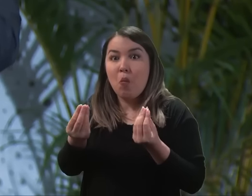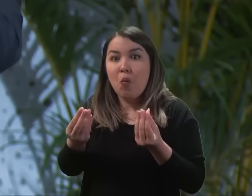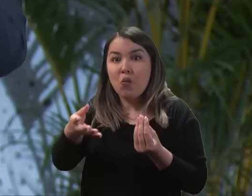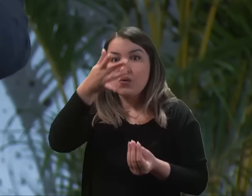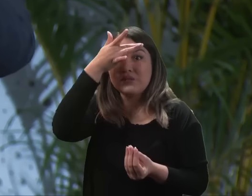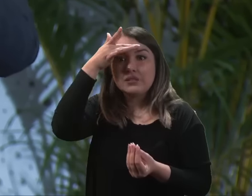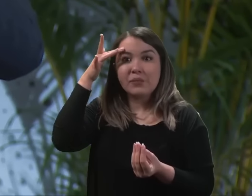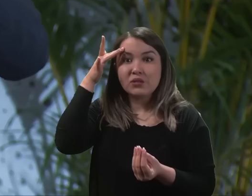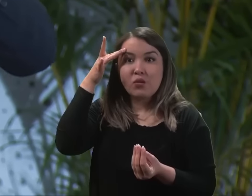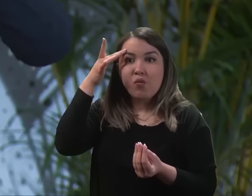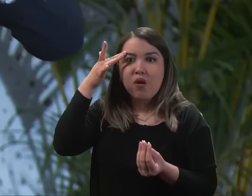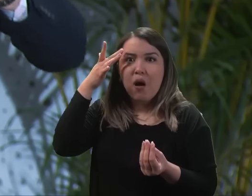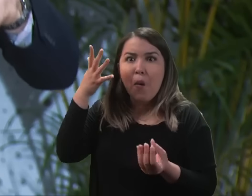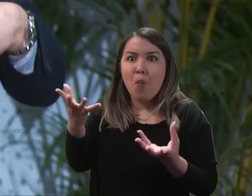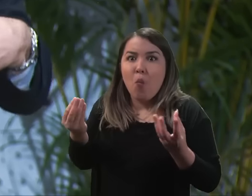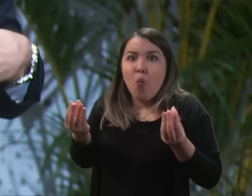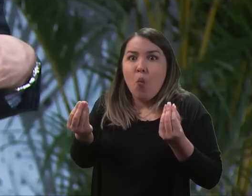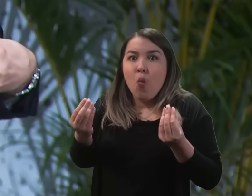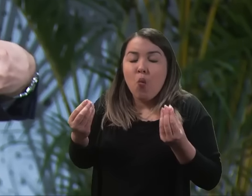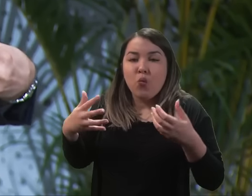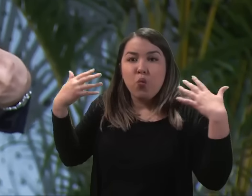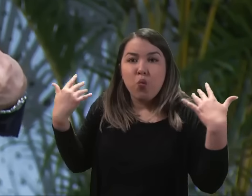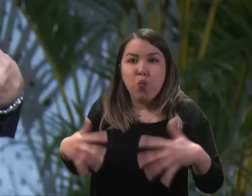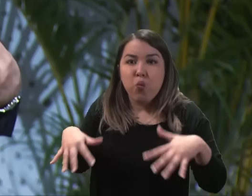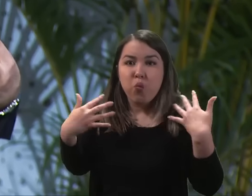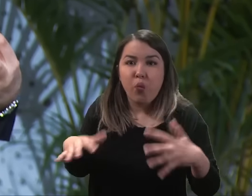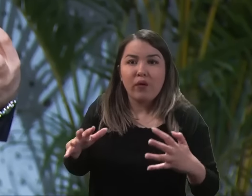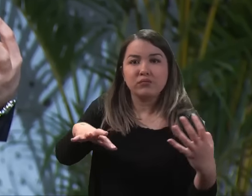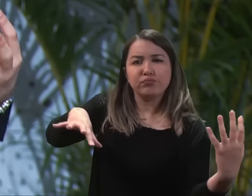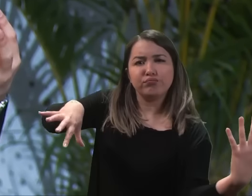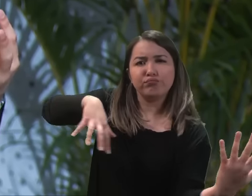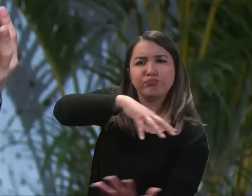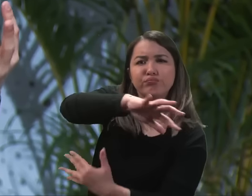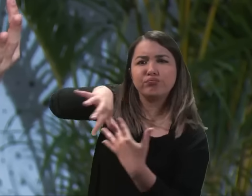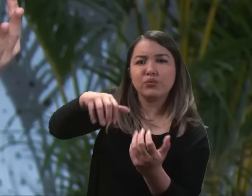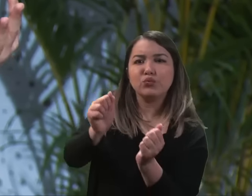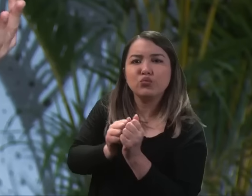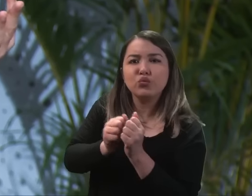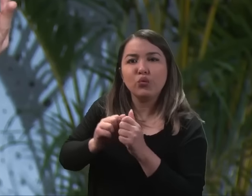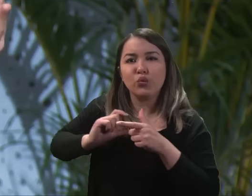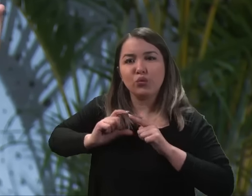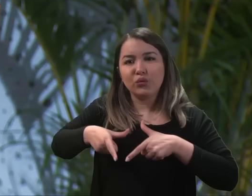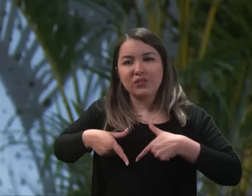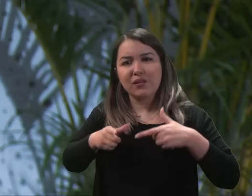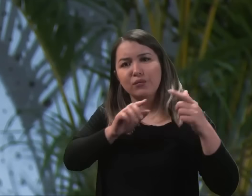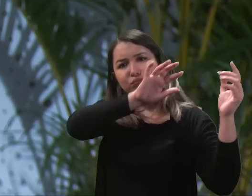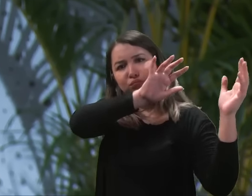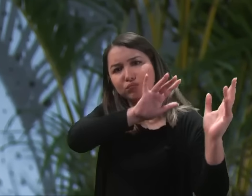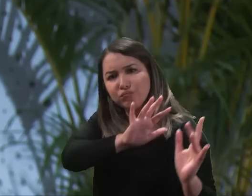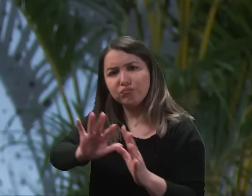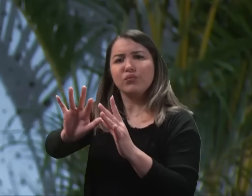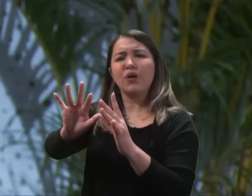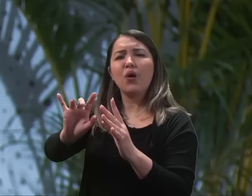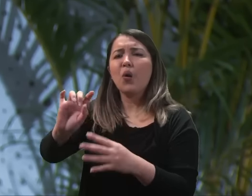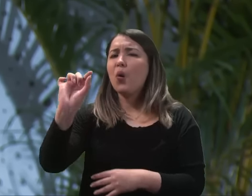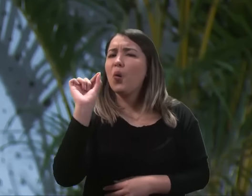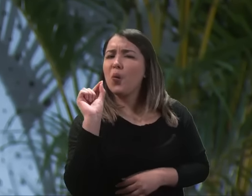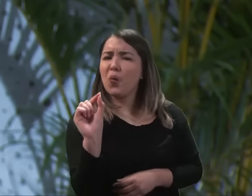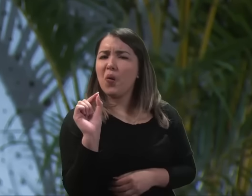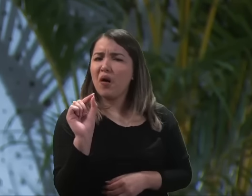uma multidão mista estava junto com os filhos de Israel o que isso tem